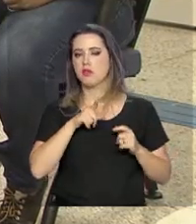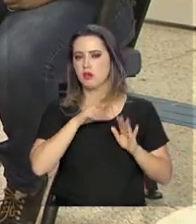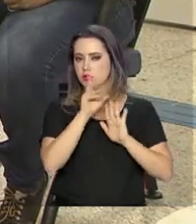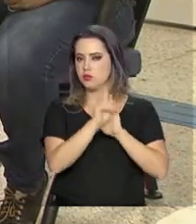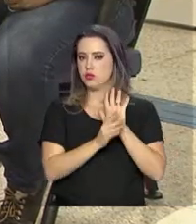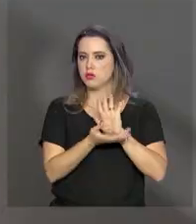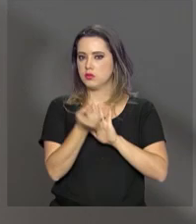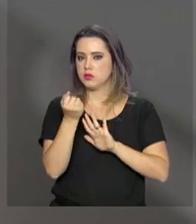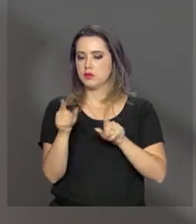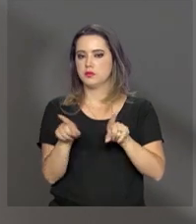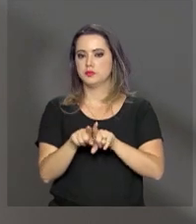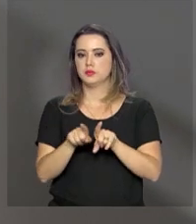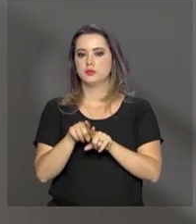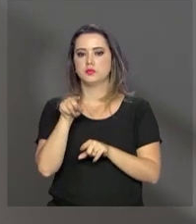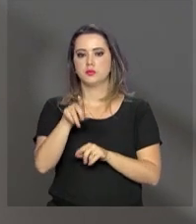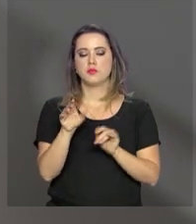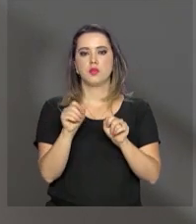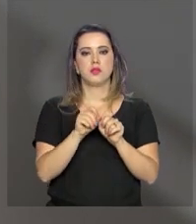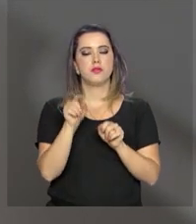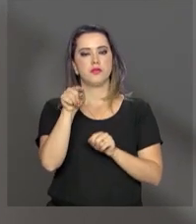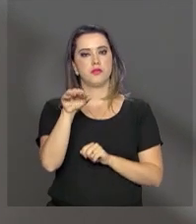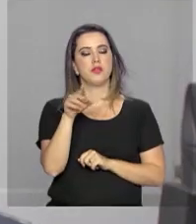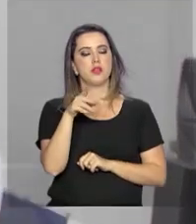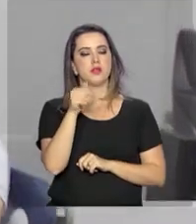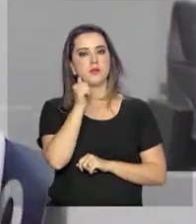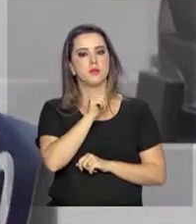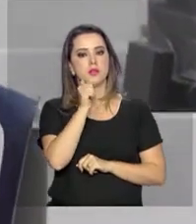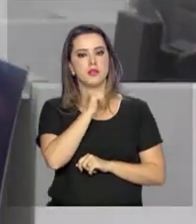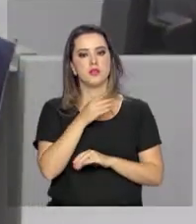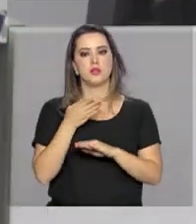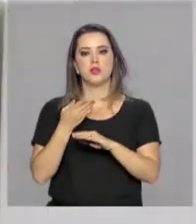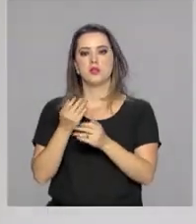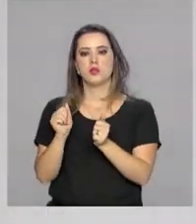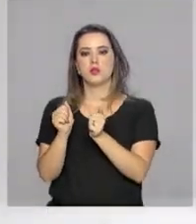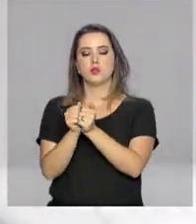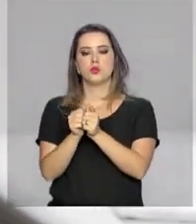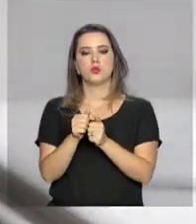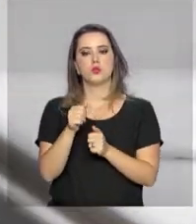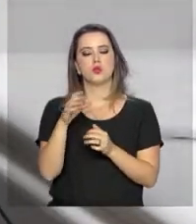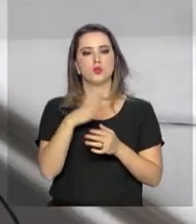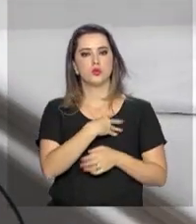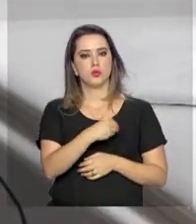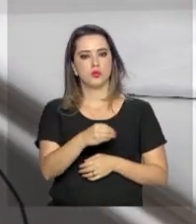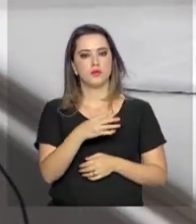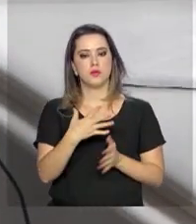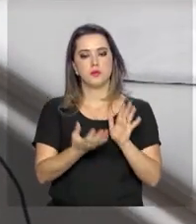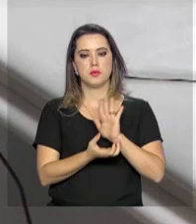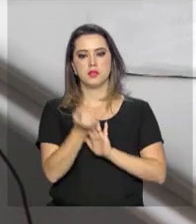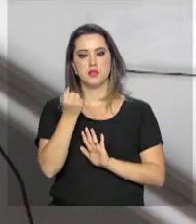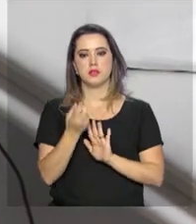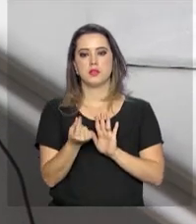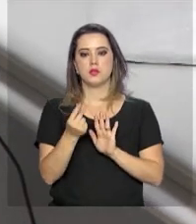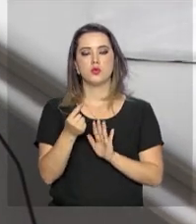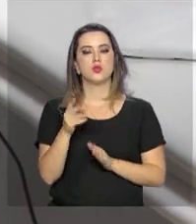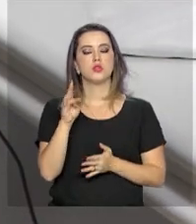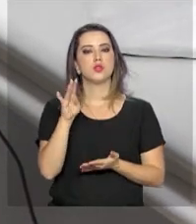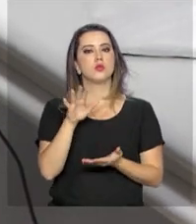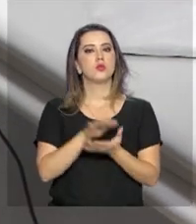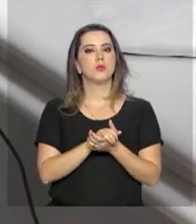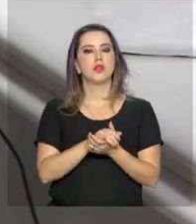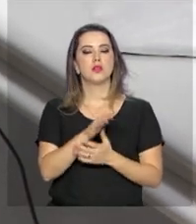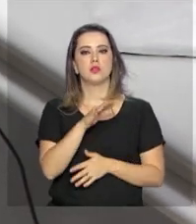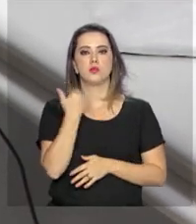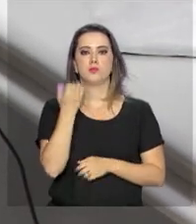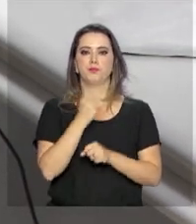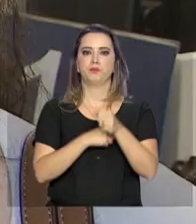direito ao saque foi o que fez a dona raimunda ela foi com a filha até uma agência da caixa para sacar as cotas do marido que morreu